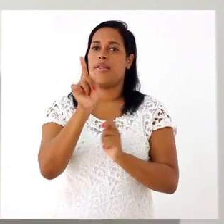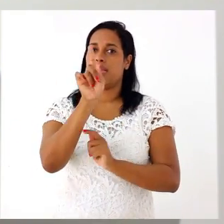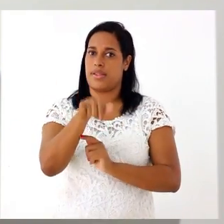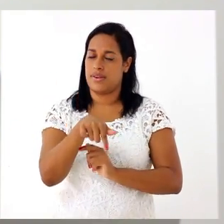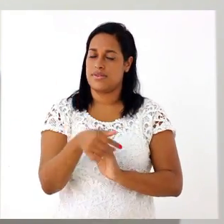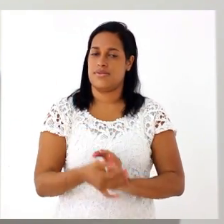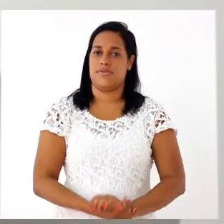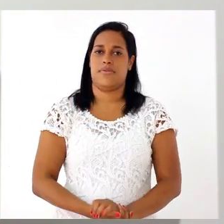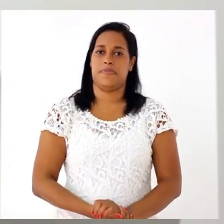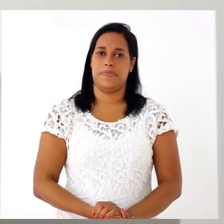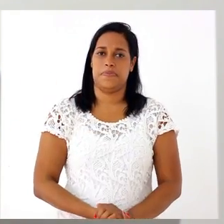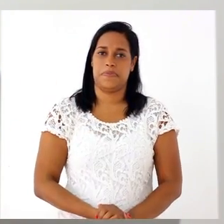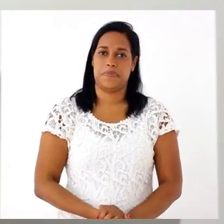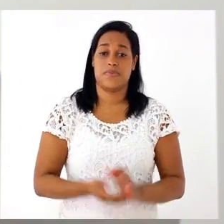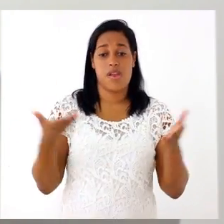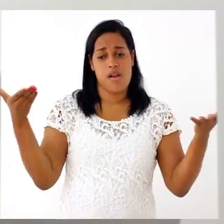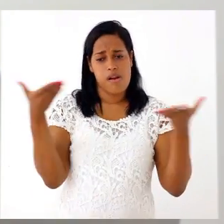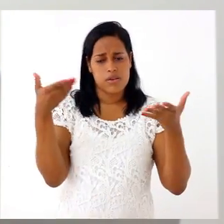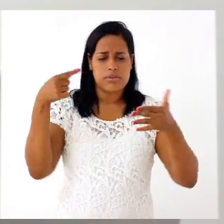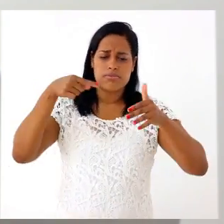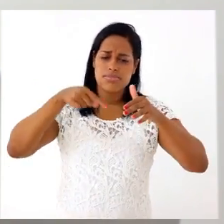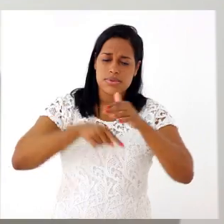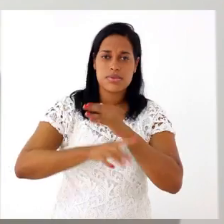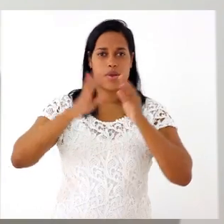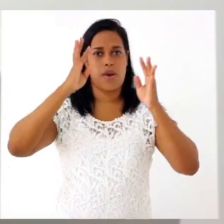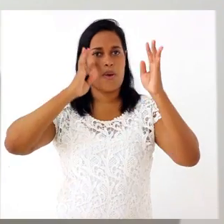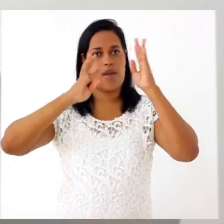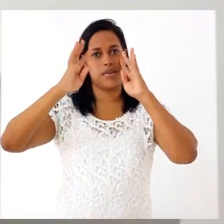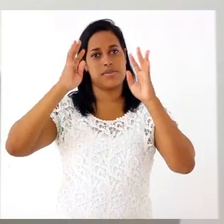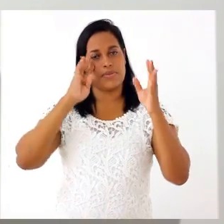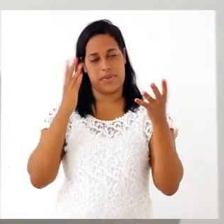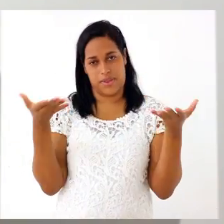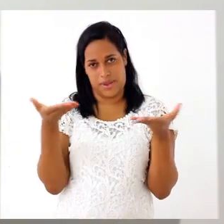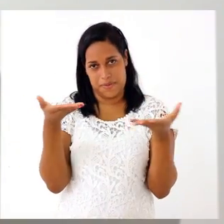e iremos aprofundar o conhecimento hoje.